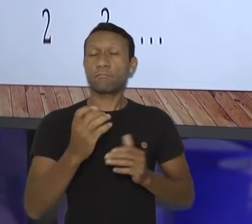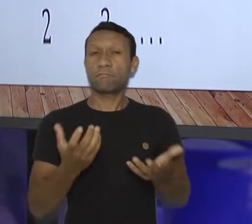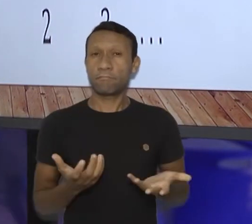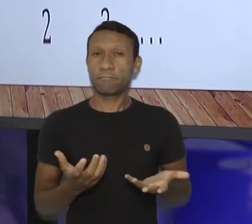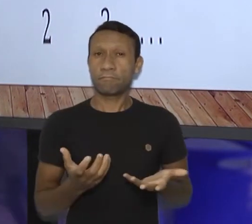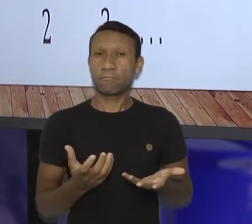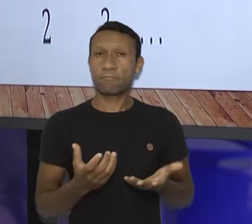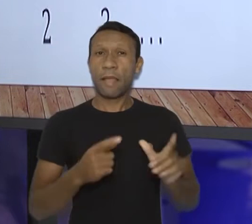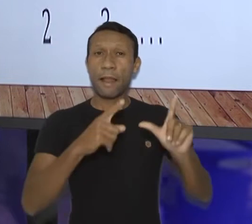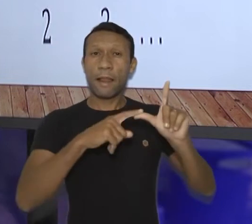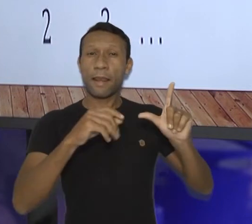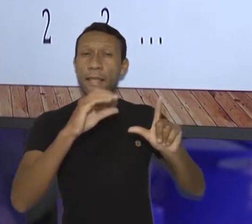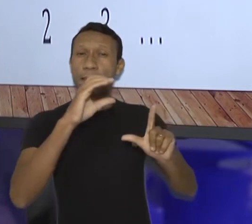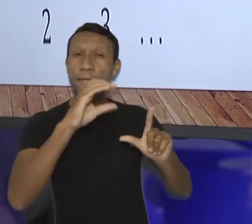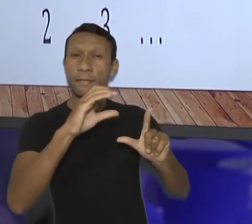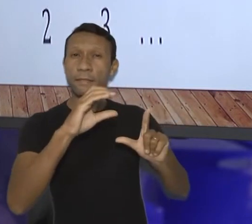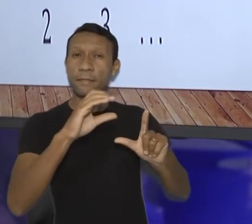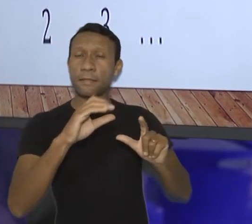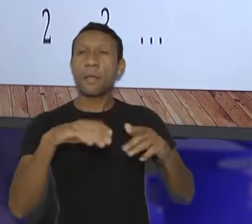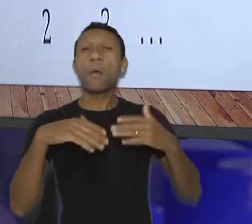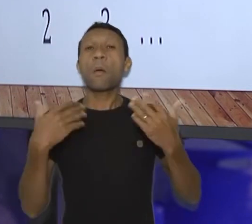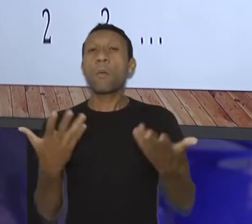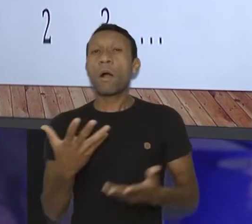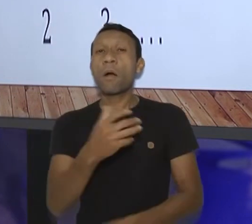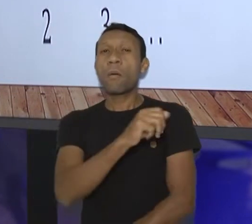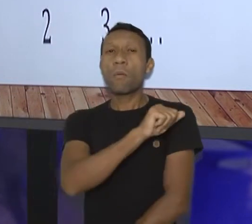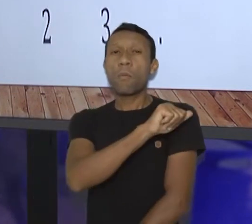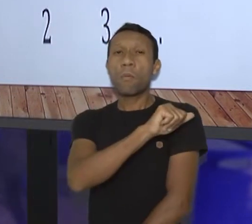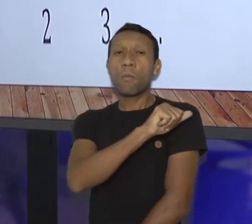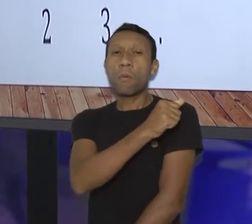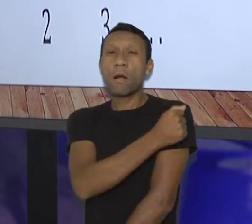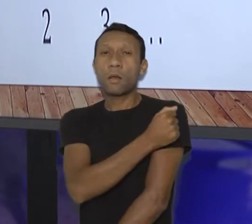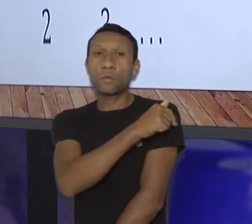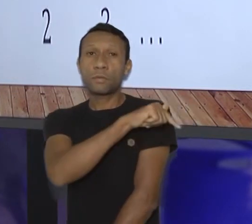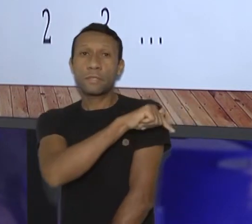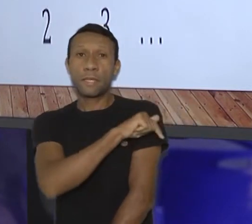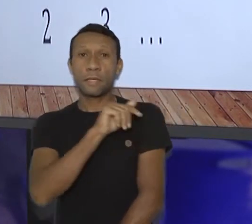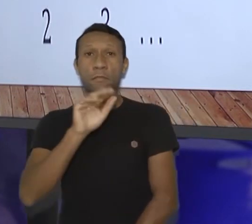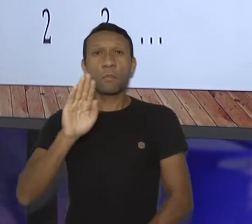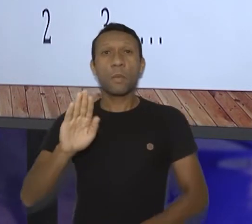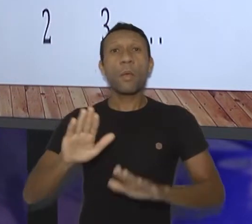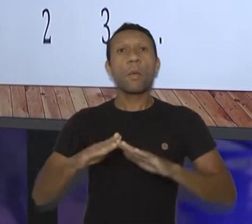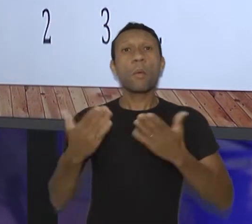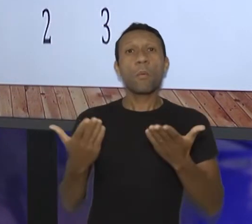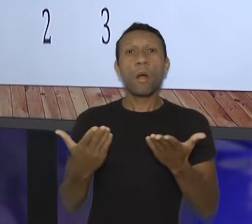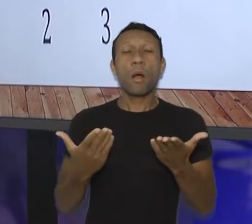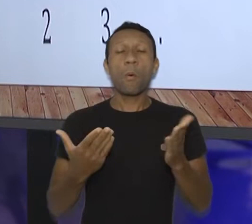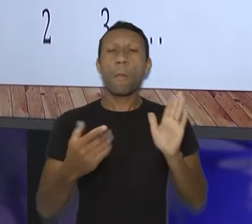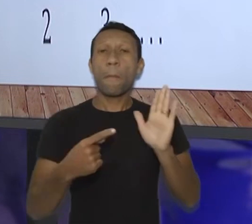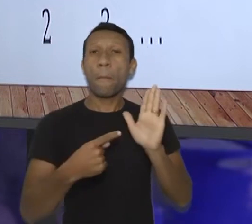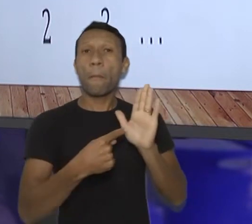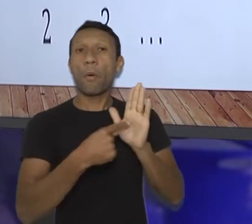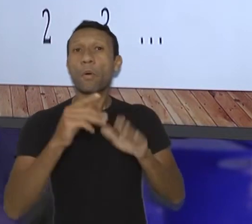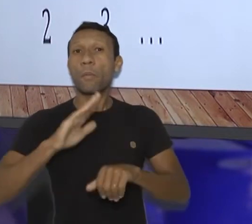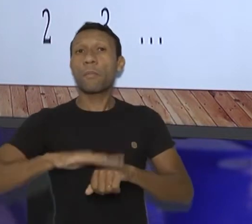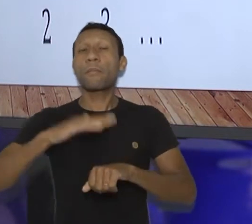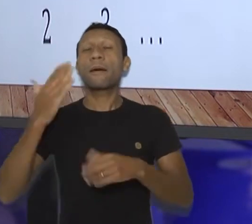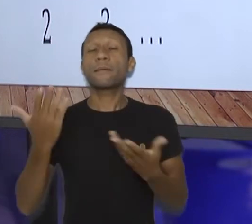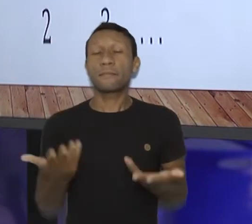questiona qual aluno do 7º ano B que obteve o maior número de pontos ganhos.